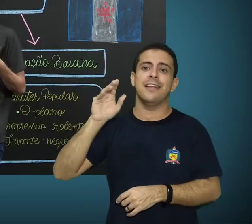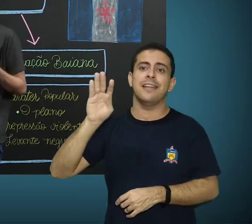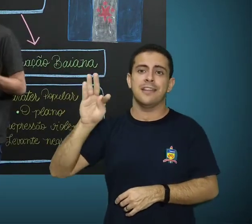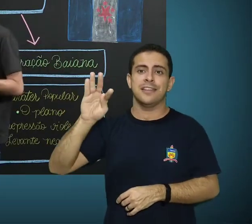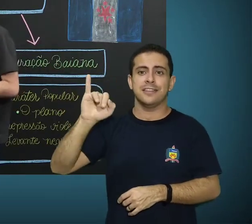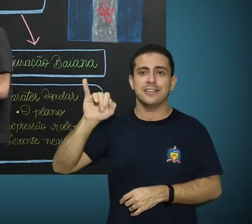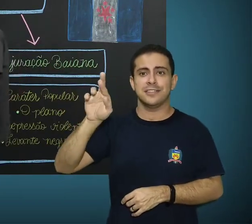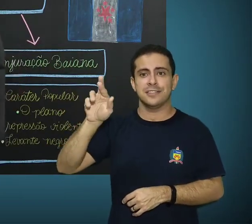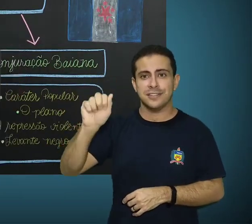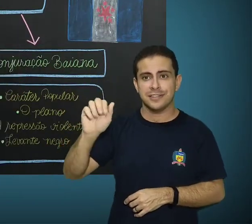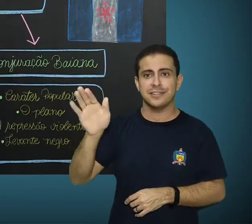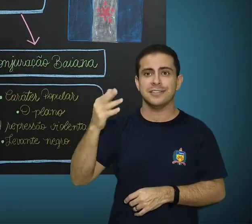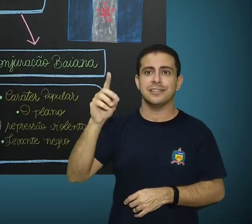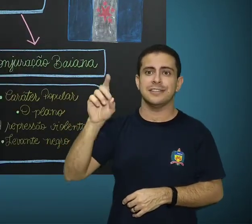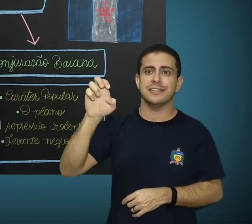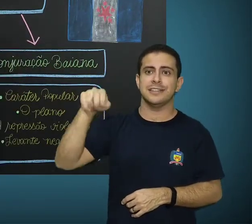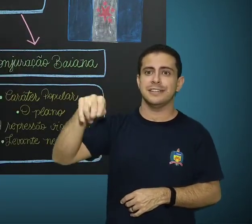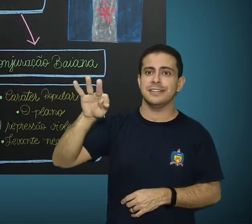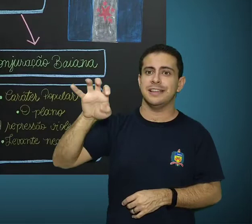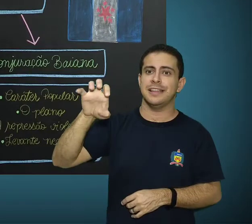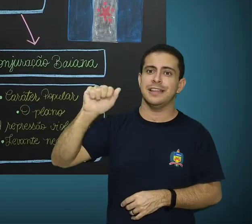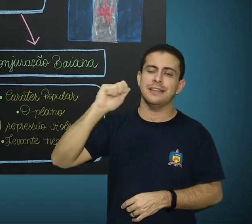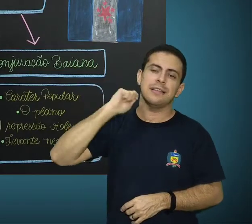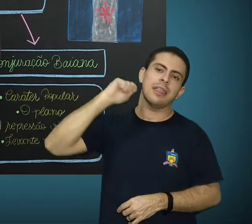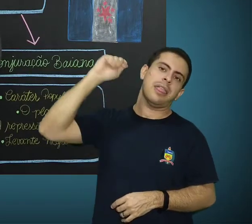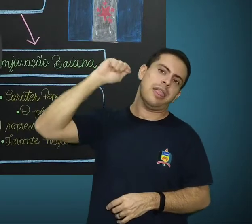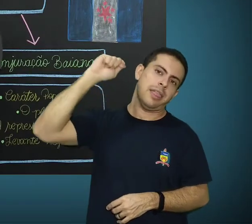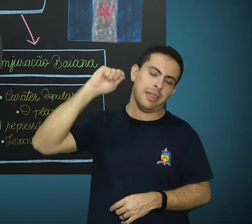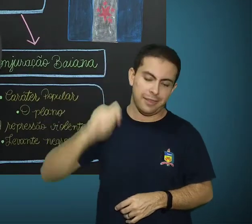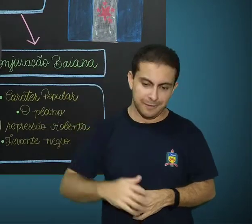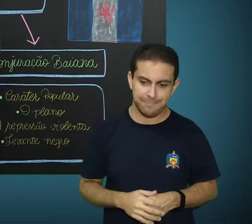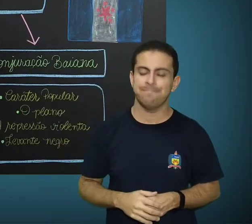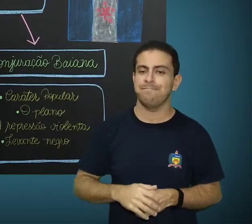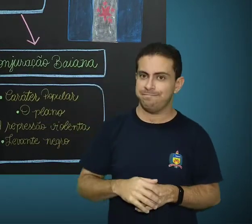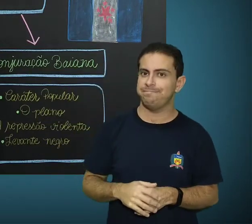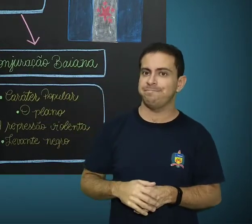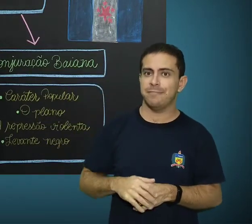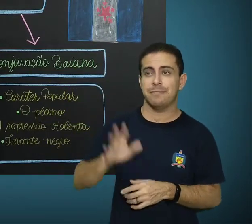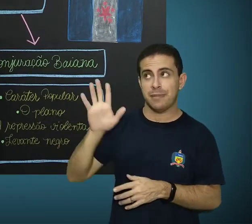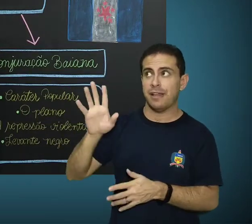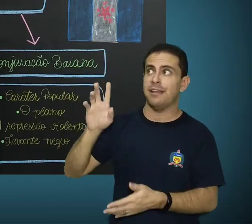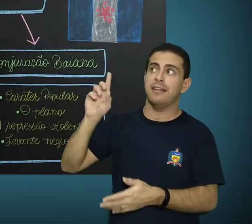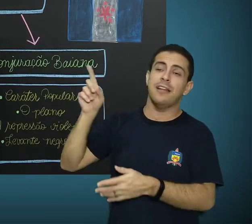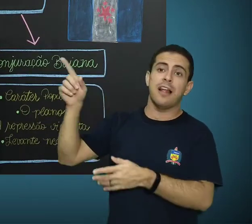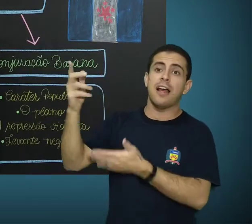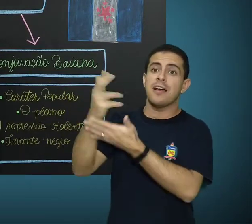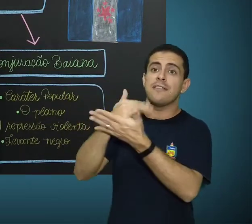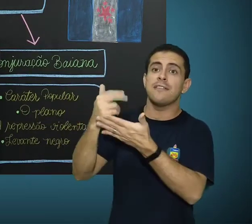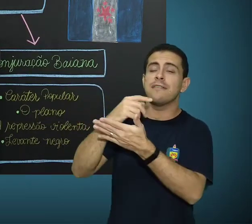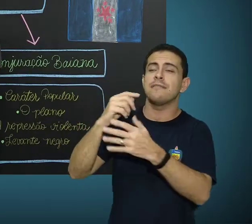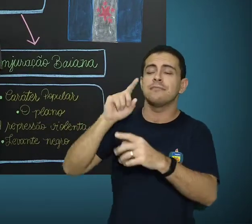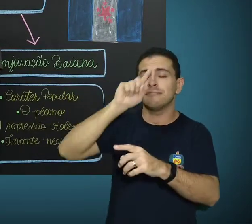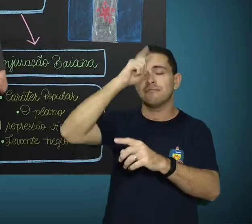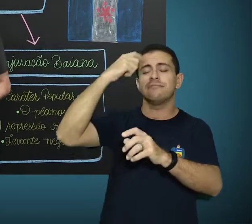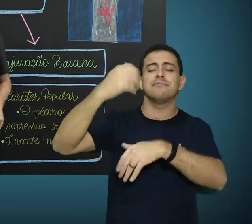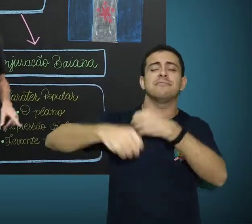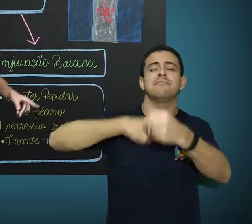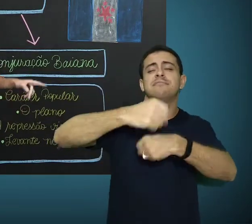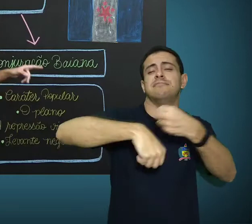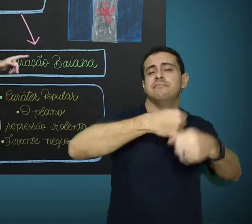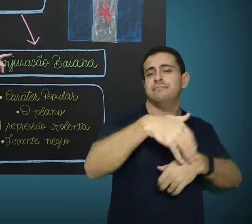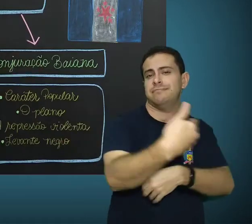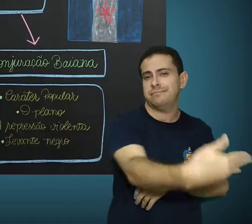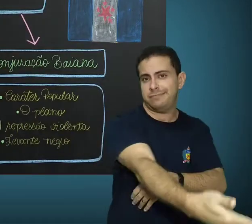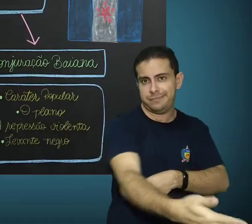apropriação desse evento já no período da República, bem depois do que ele realmente aconteceu. Agora a